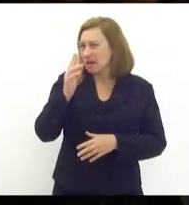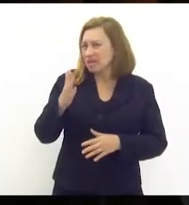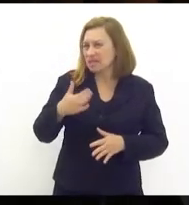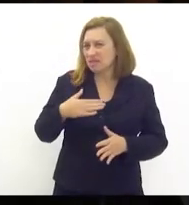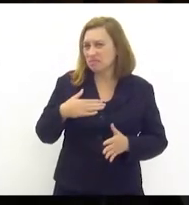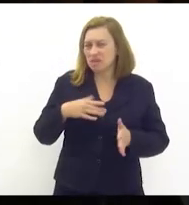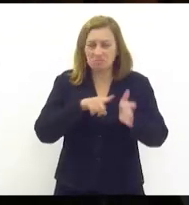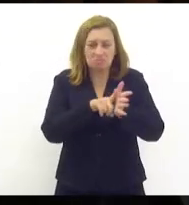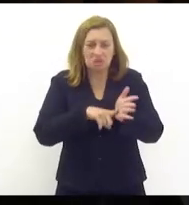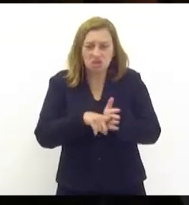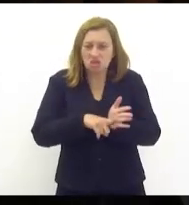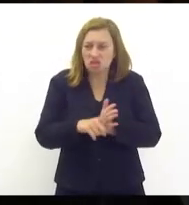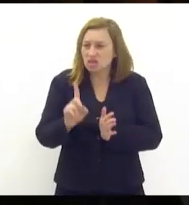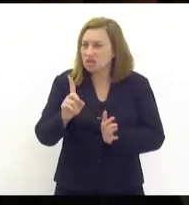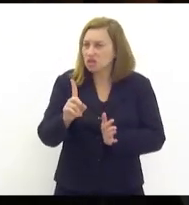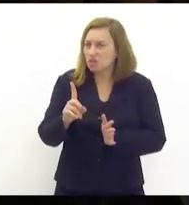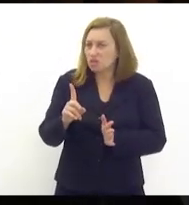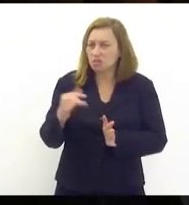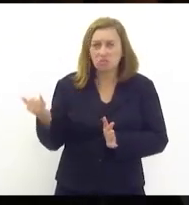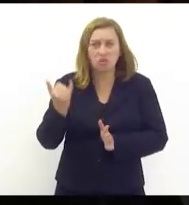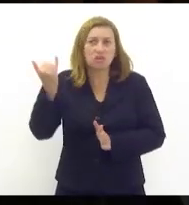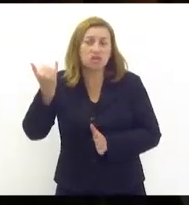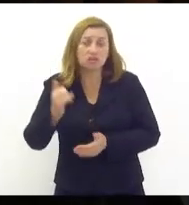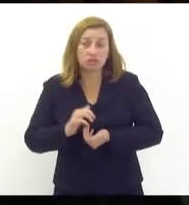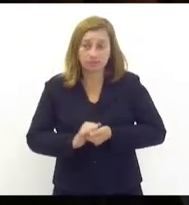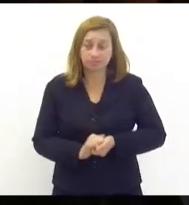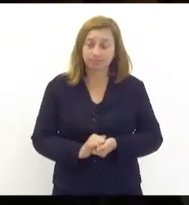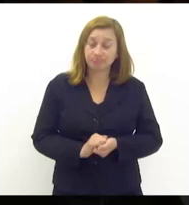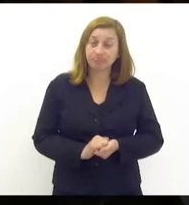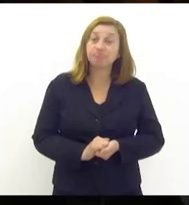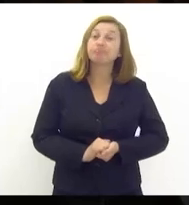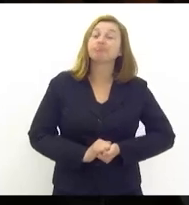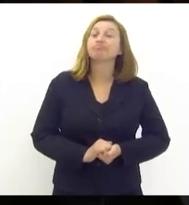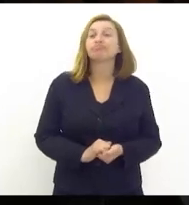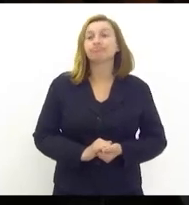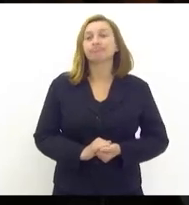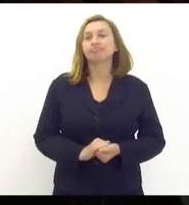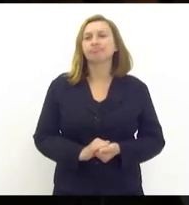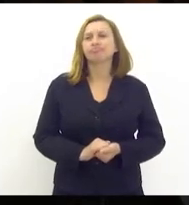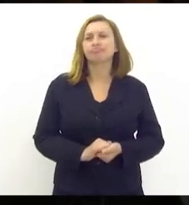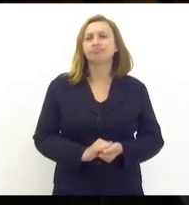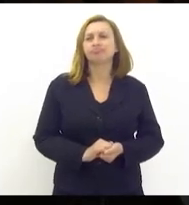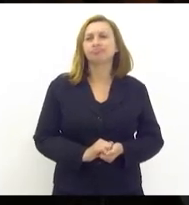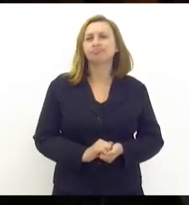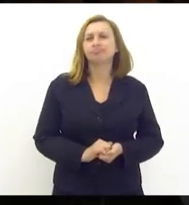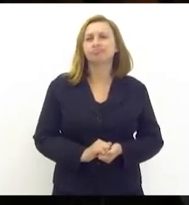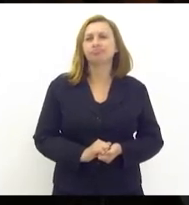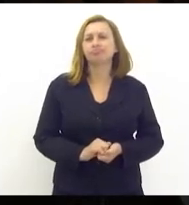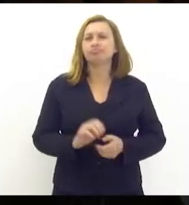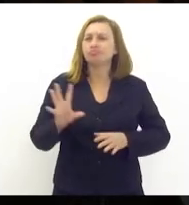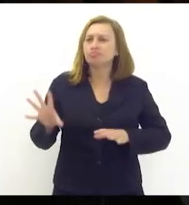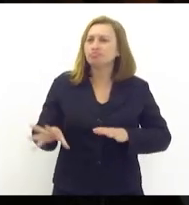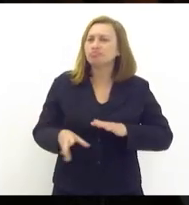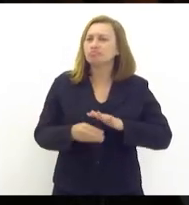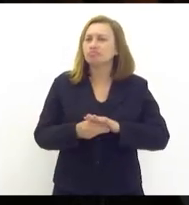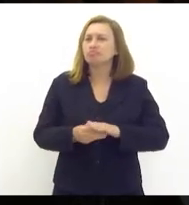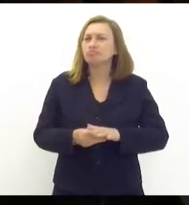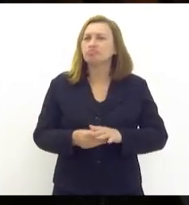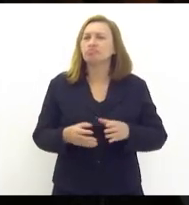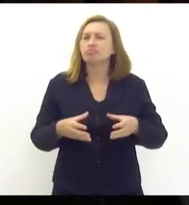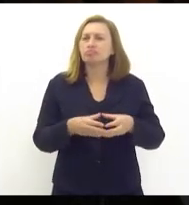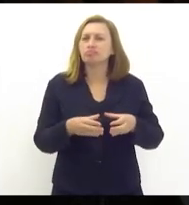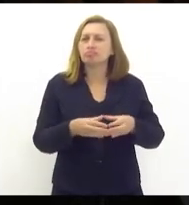retorno ao investimento público que me foi dado Mas além disso eu fiz uma Emenda pela comissão de